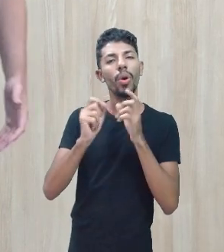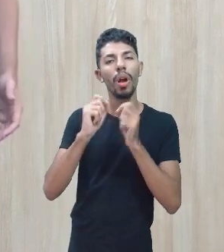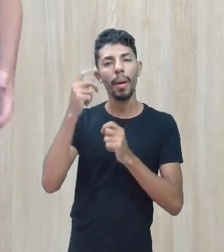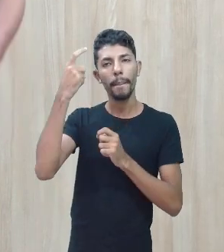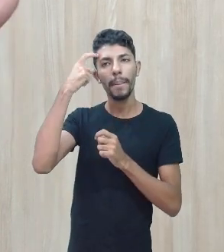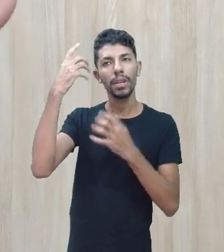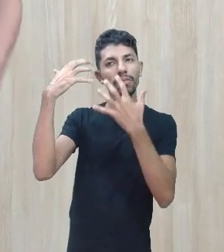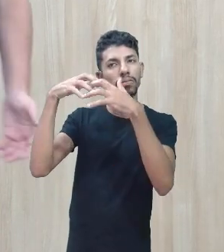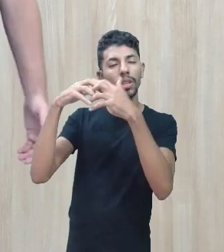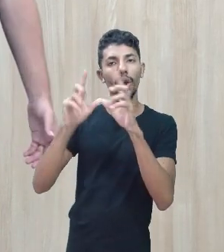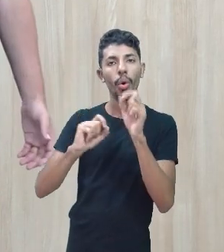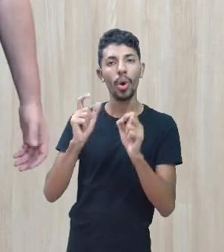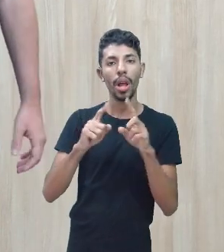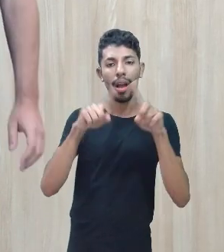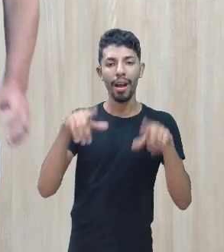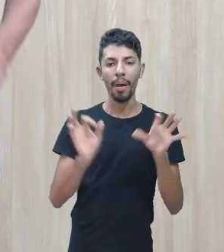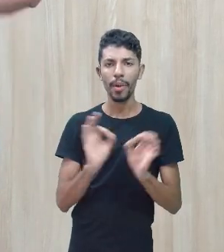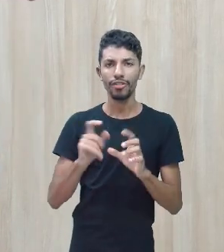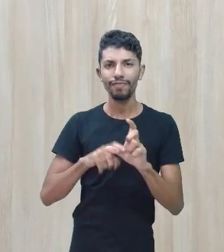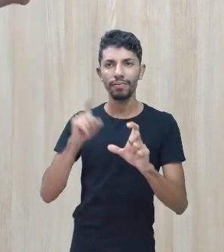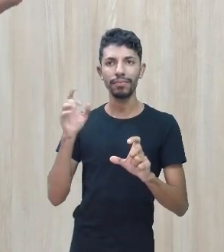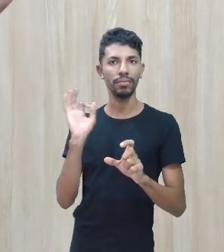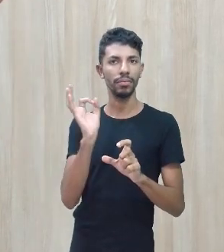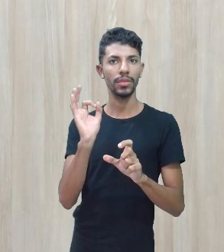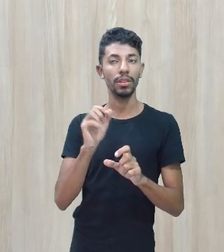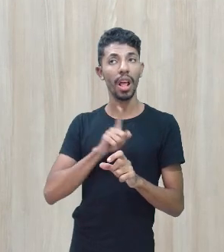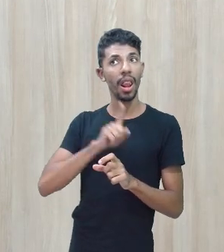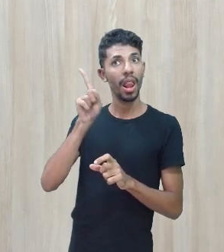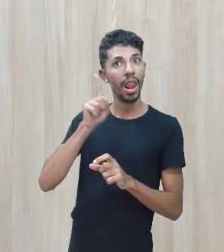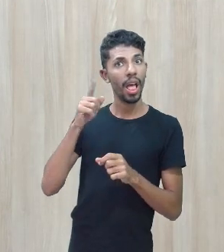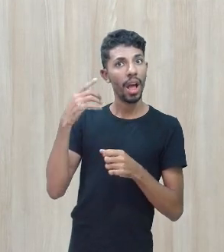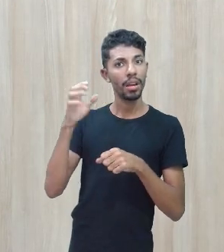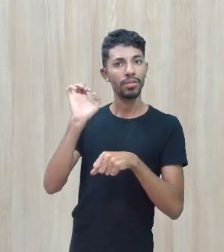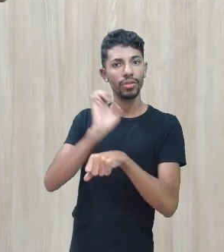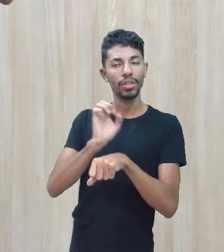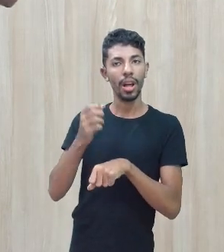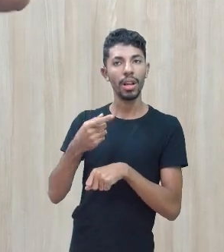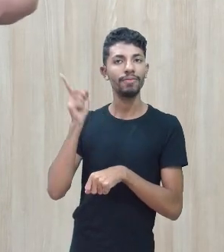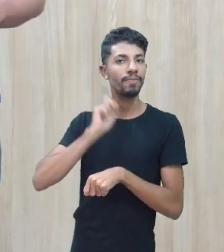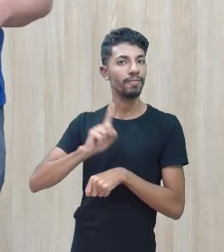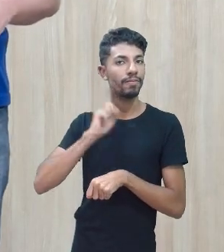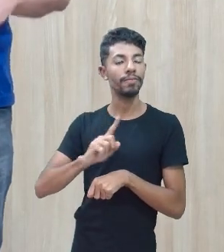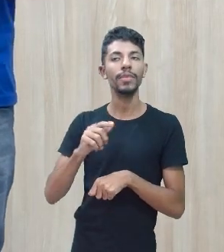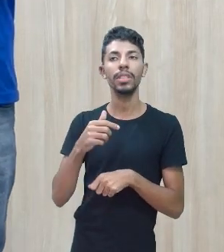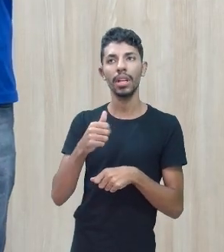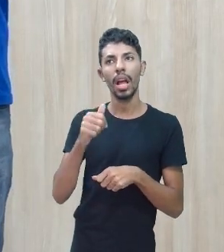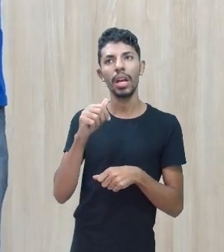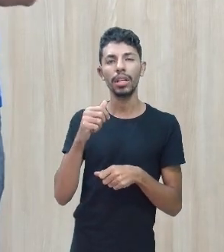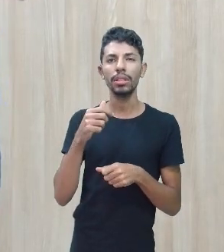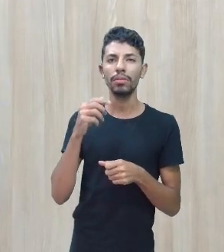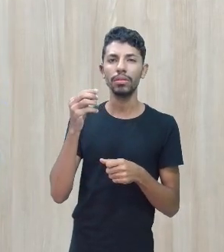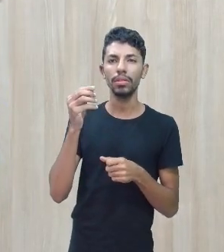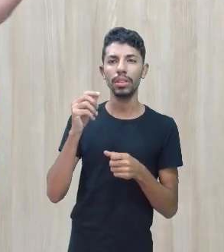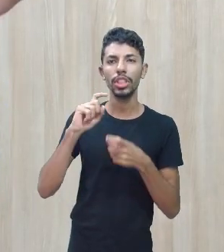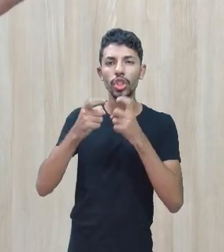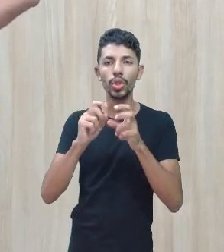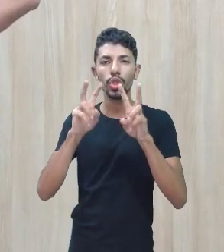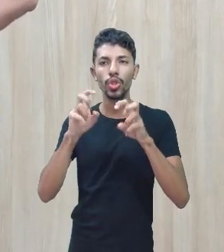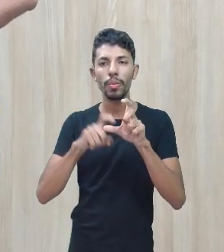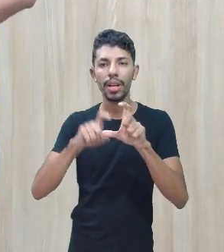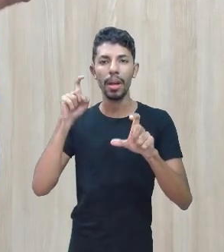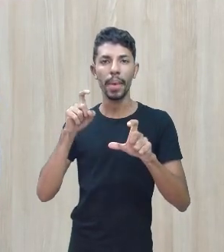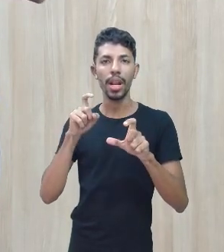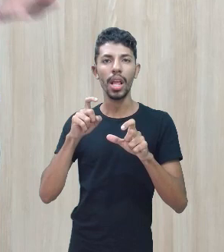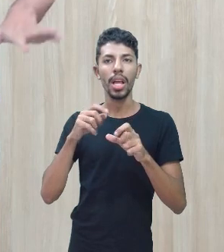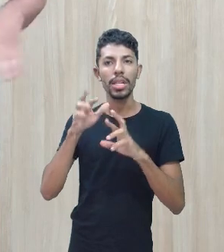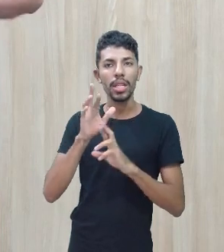de um projeto de independência. Lá em Minas ainda se falou sim de uma república, se falou sim de independência, mas do restante do território português na